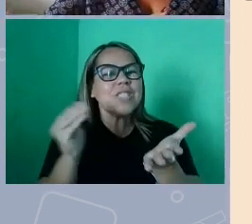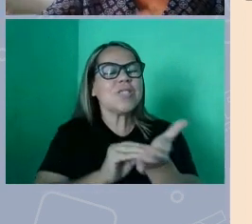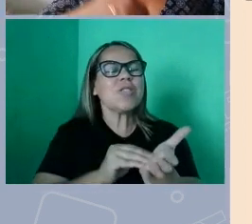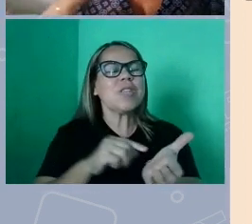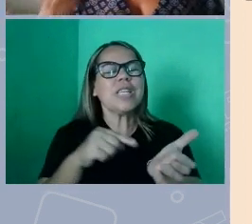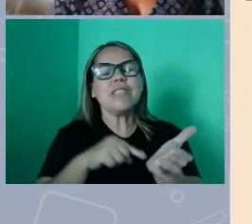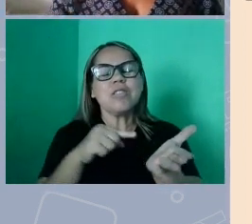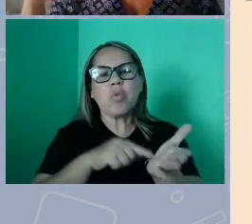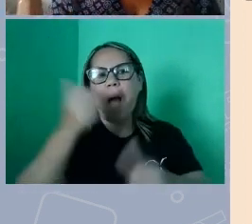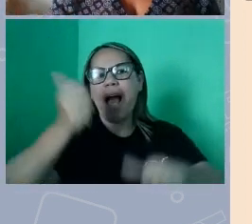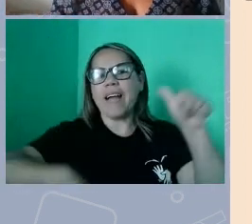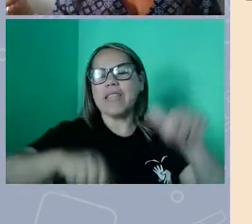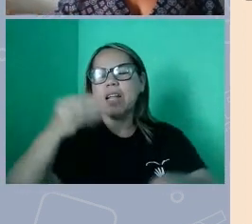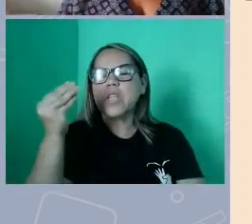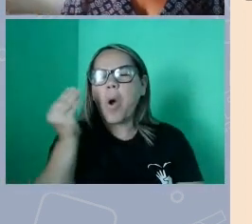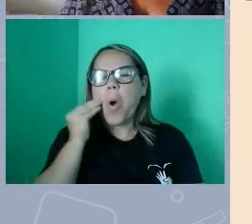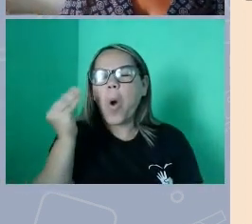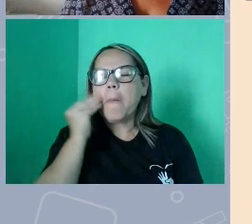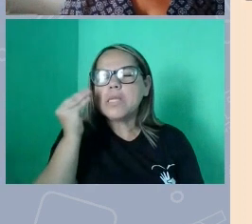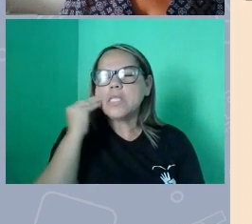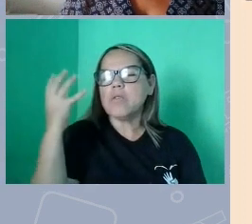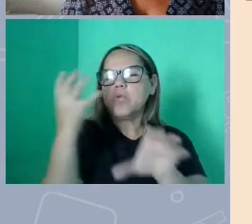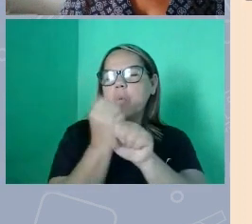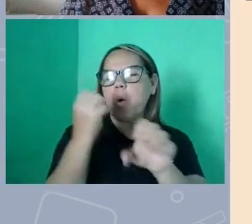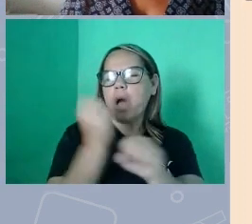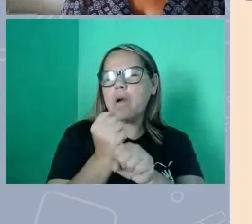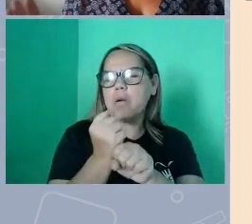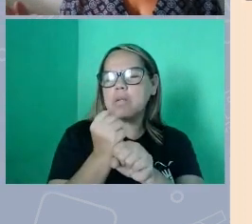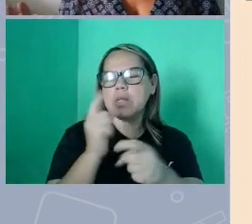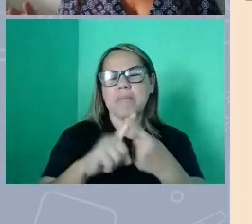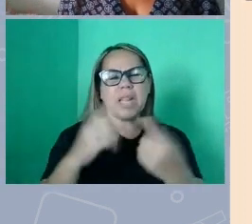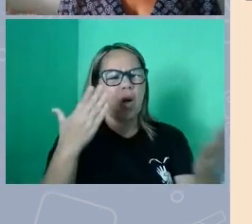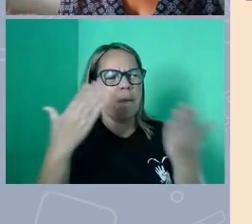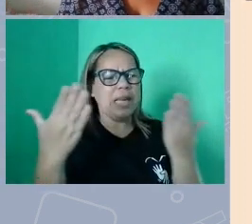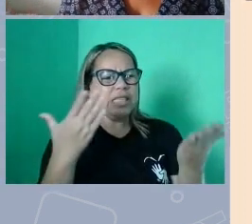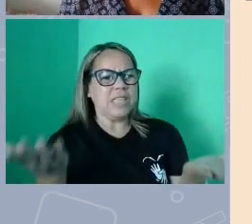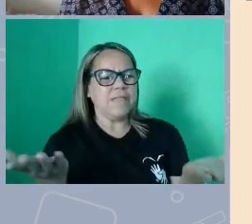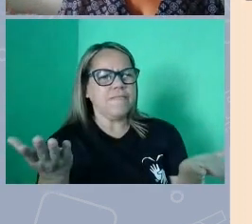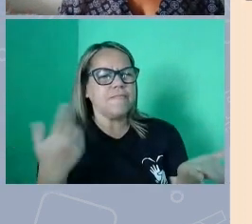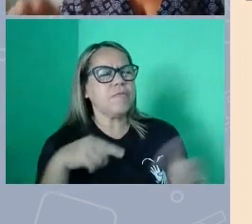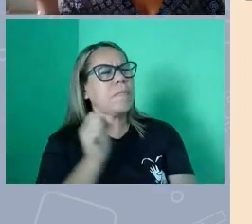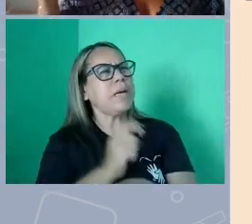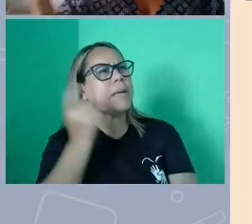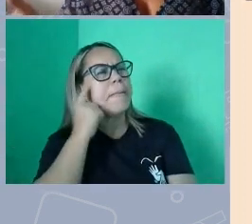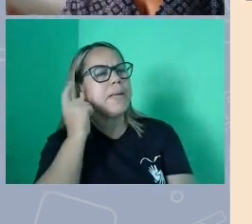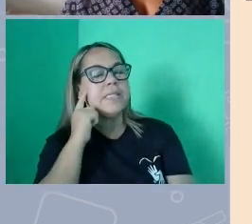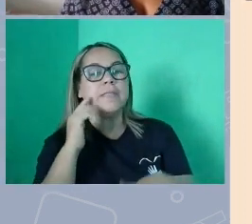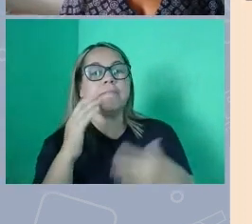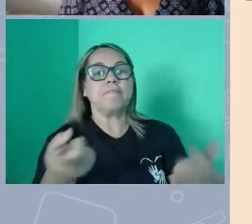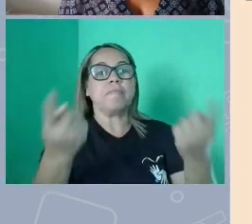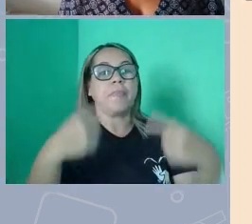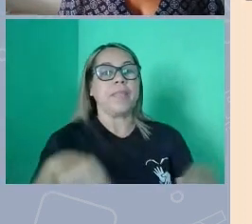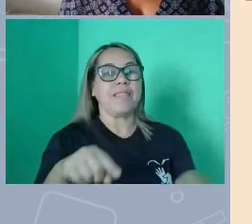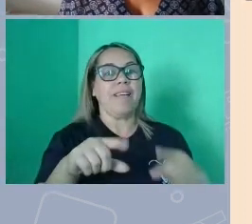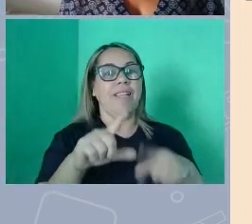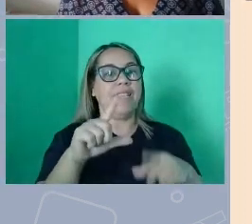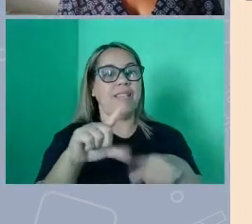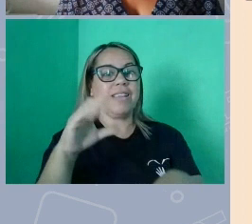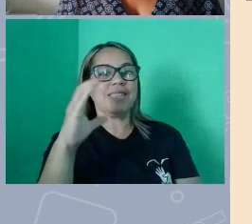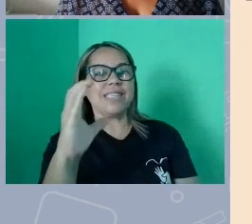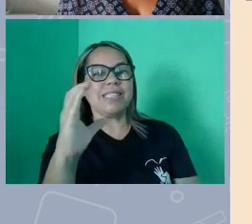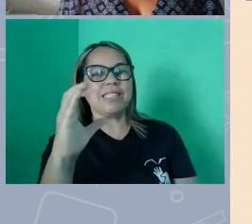análise na observação no cálculo na comparação vamos pensar sobre isso letra C o